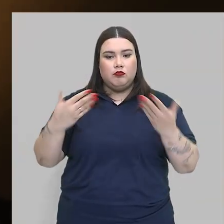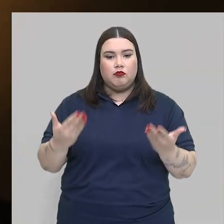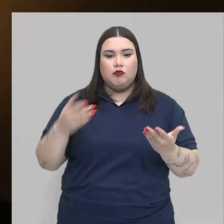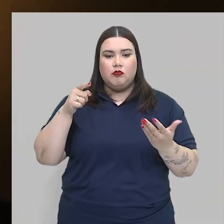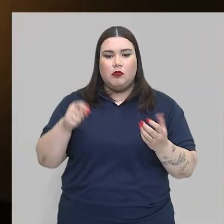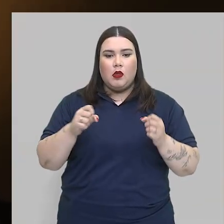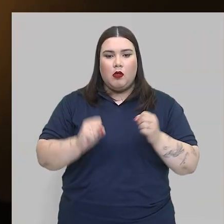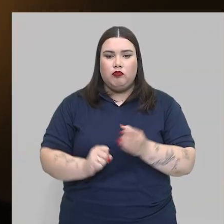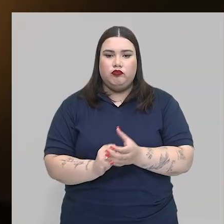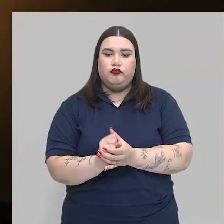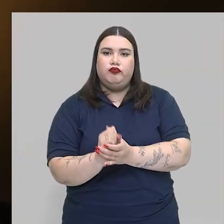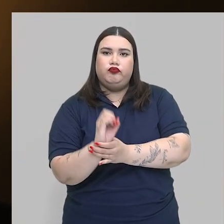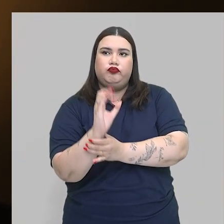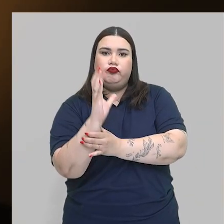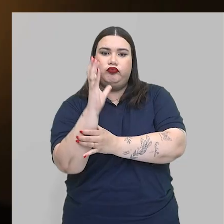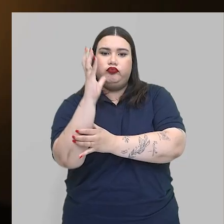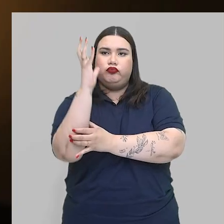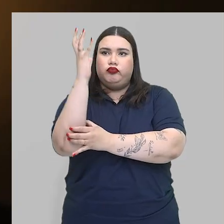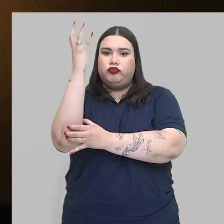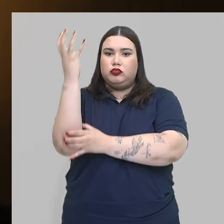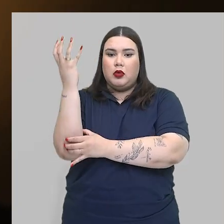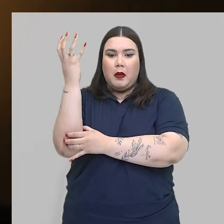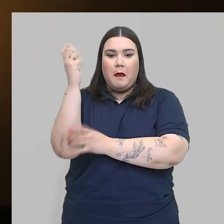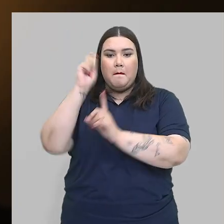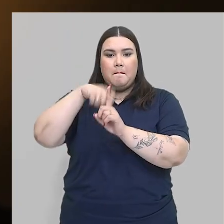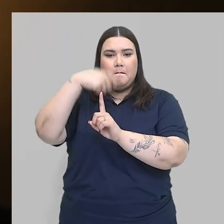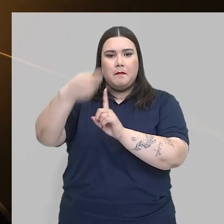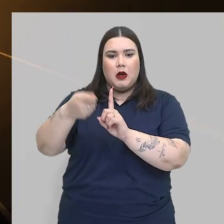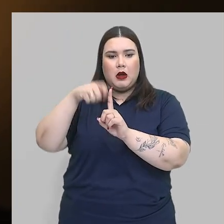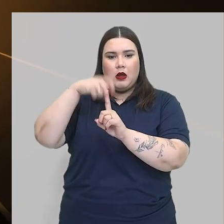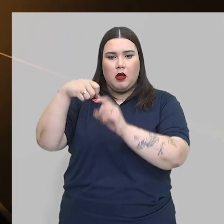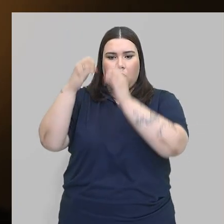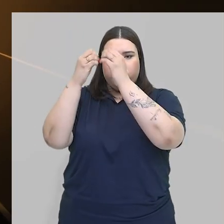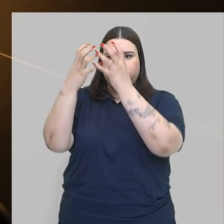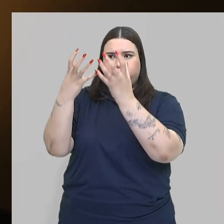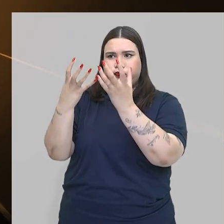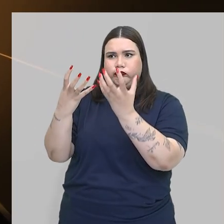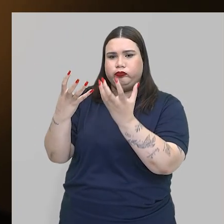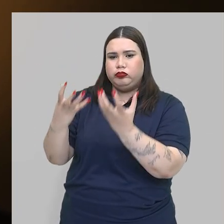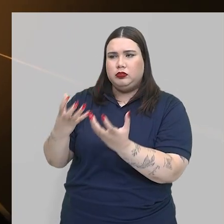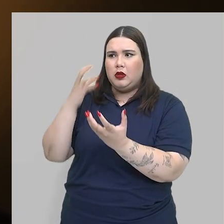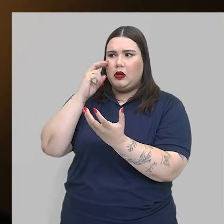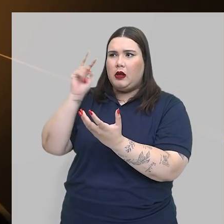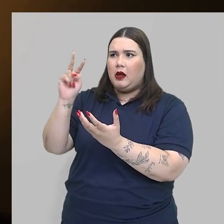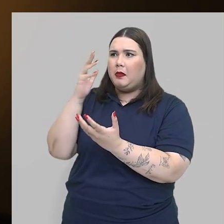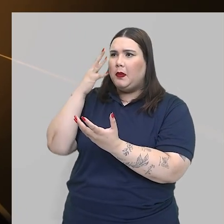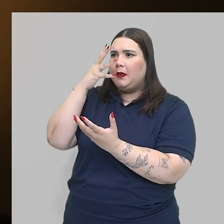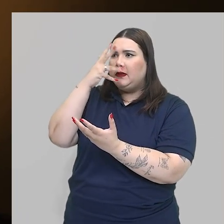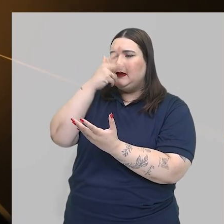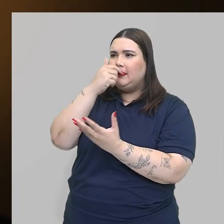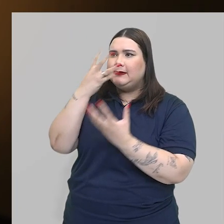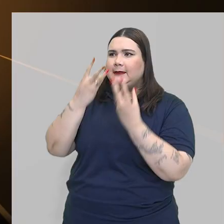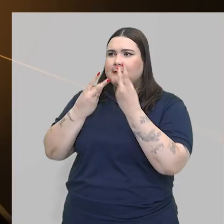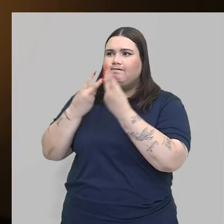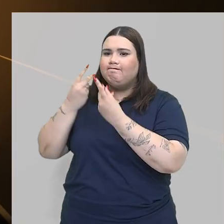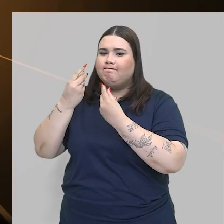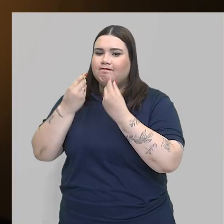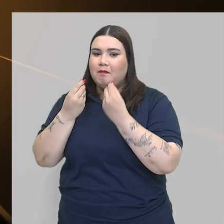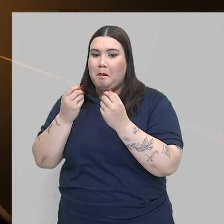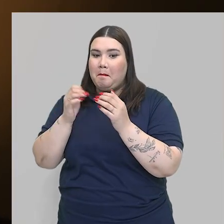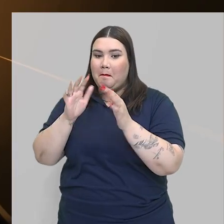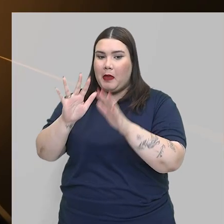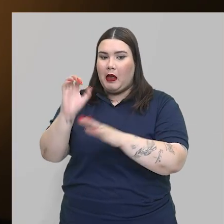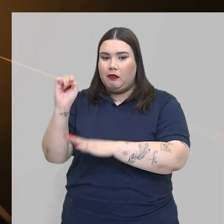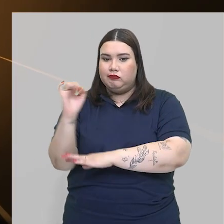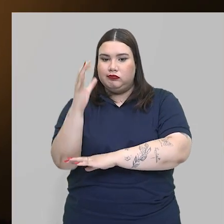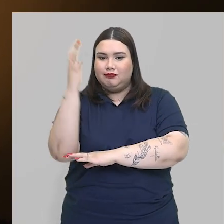dia, um pé de bananeira brotou, crescendo rapidamente e oferecendo frutos belos e tentadores. Mas esses